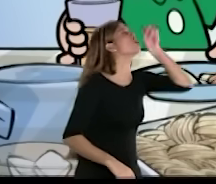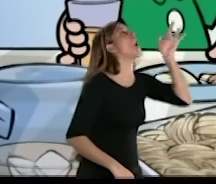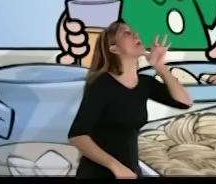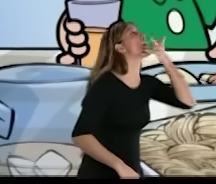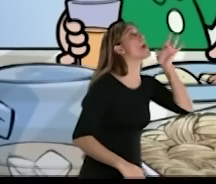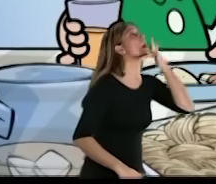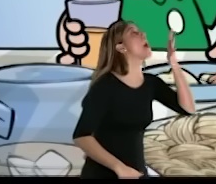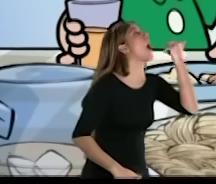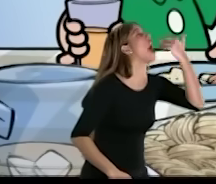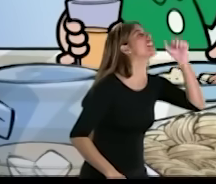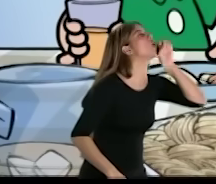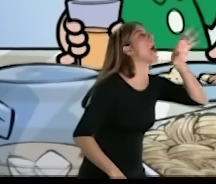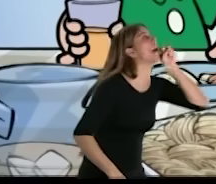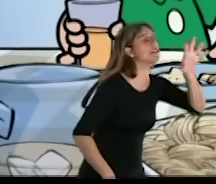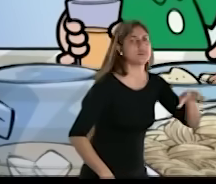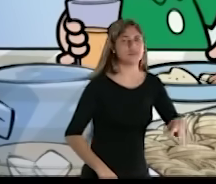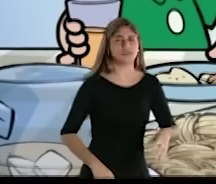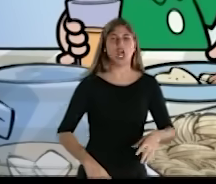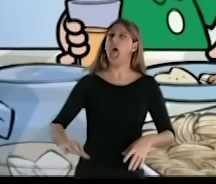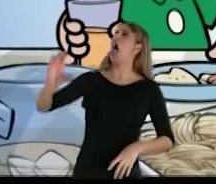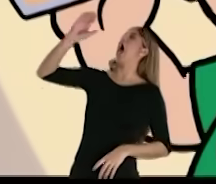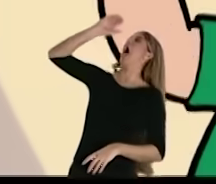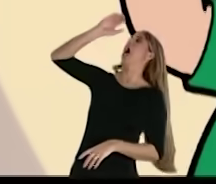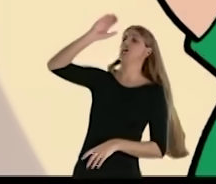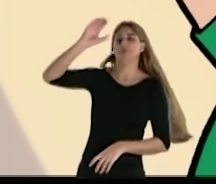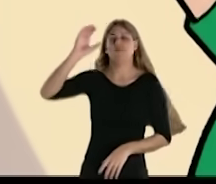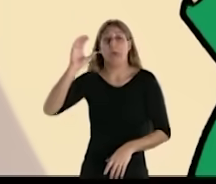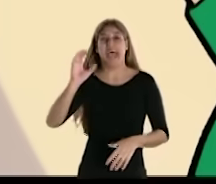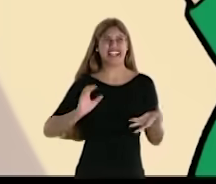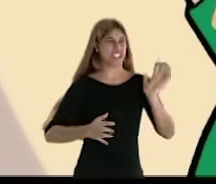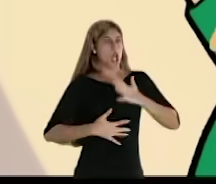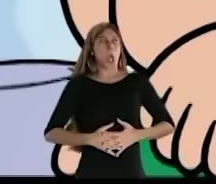Puxa, mãe, seu frango com falofa tá uma delícia.